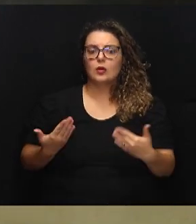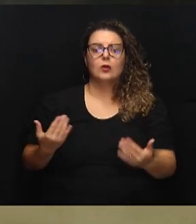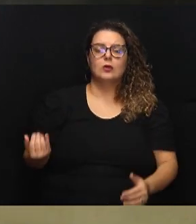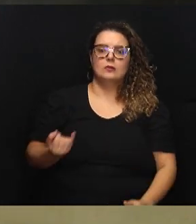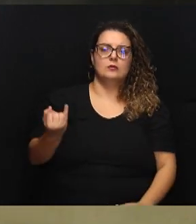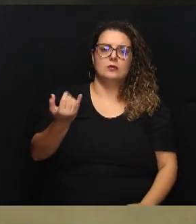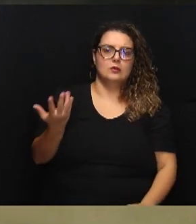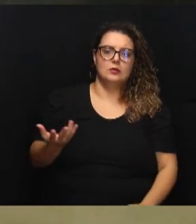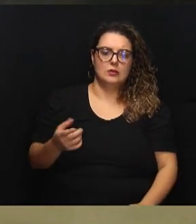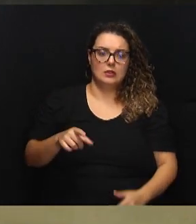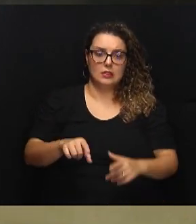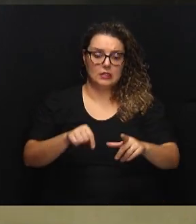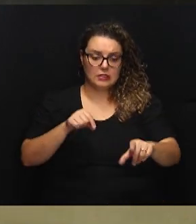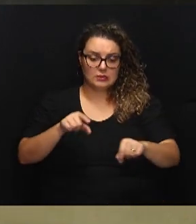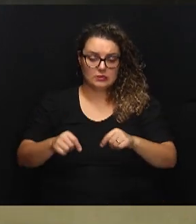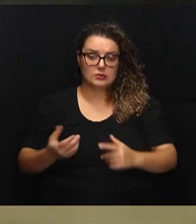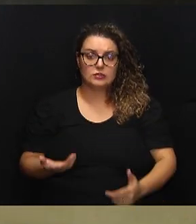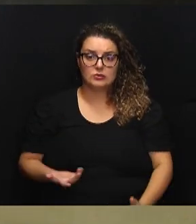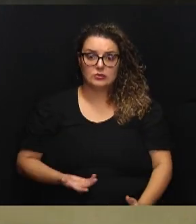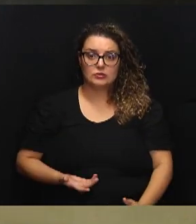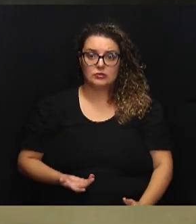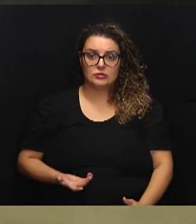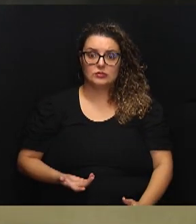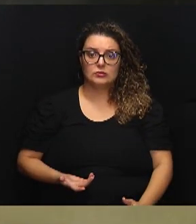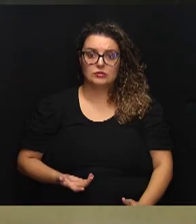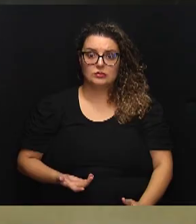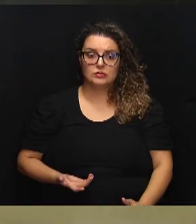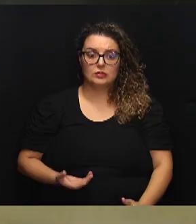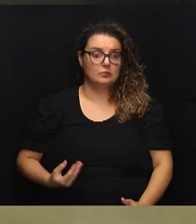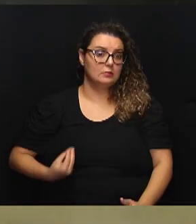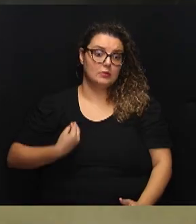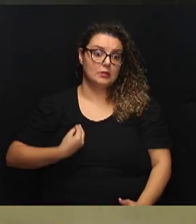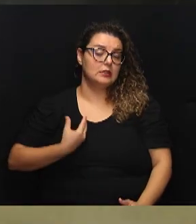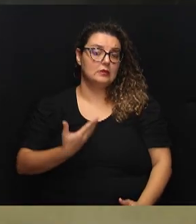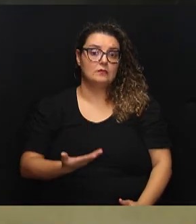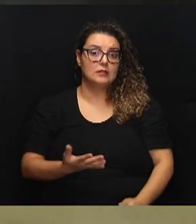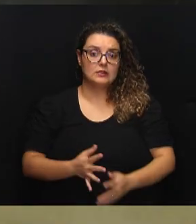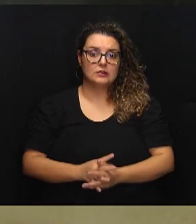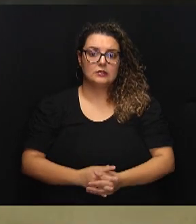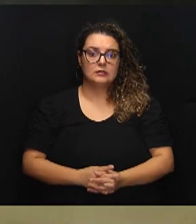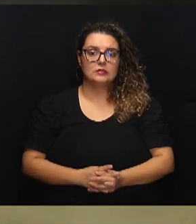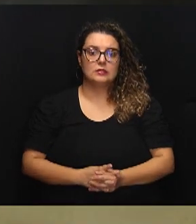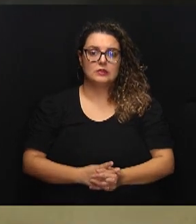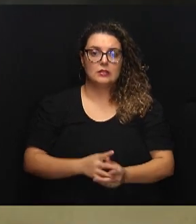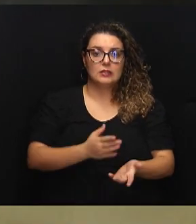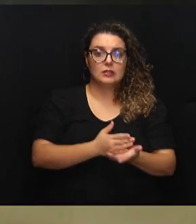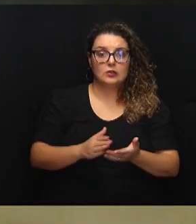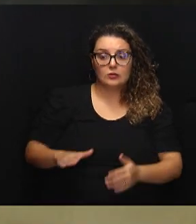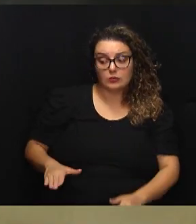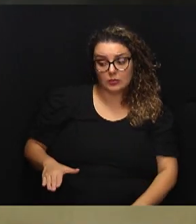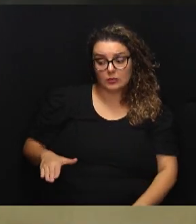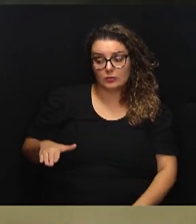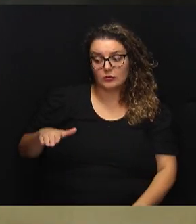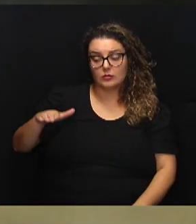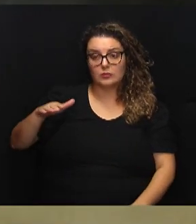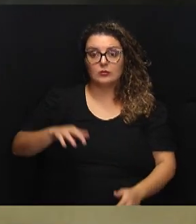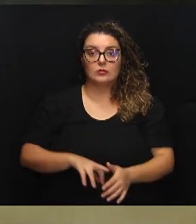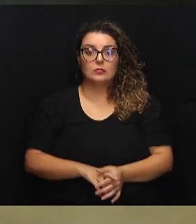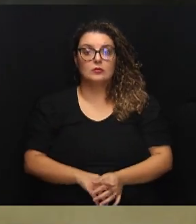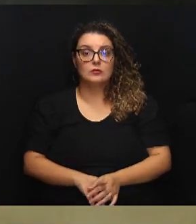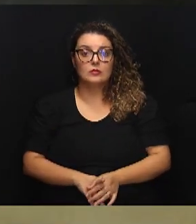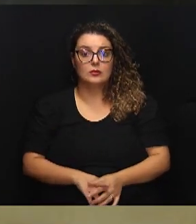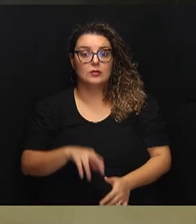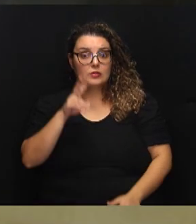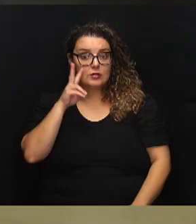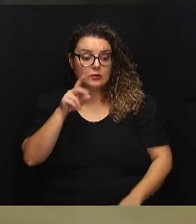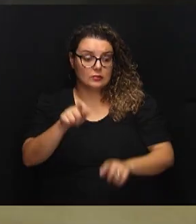dessa escolha, né, pra a vida? Que você começa lá pequenininho, mas daí eu já vi pessoas